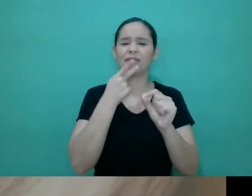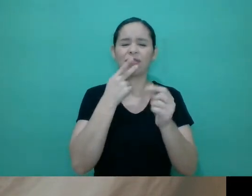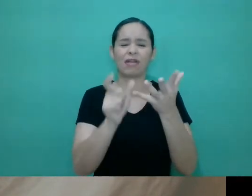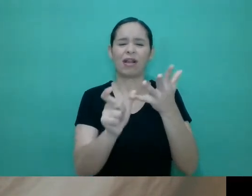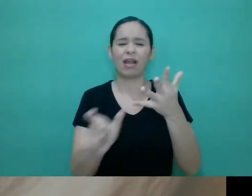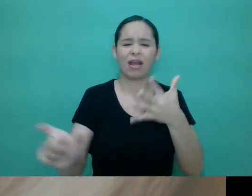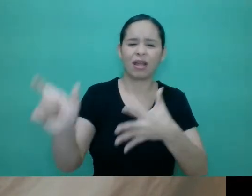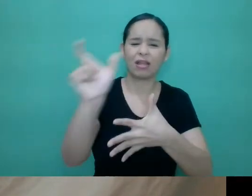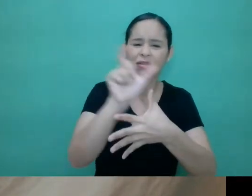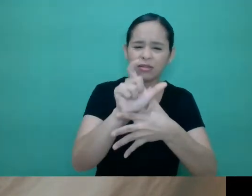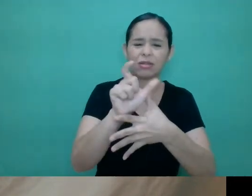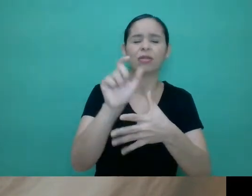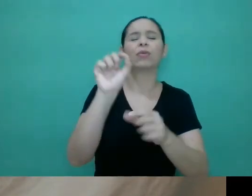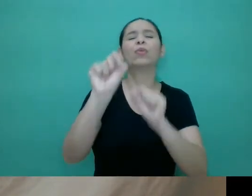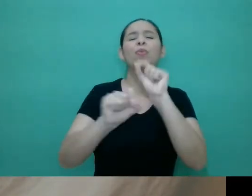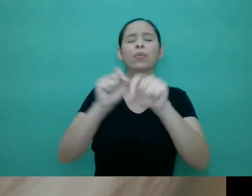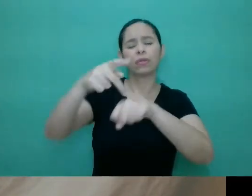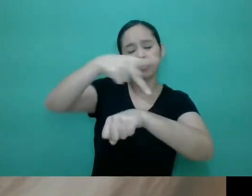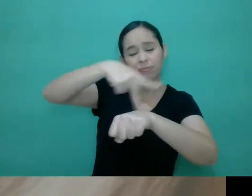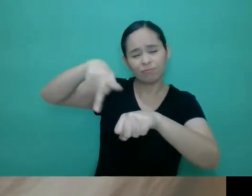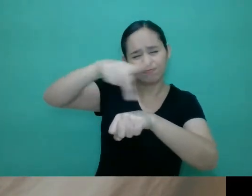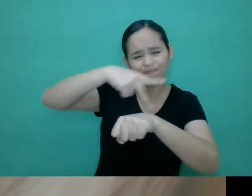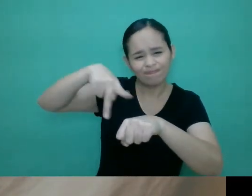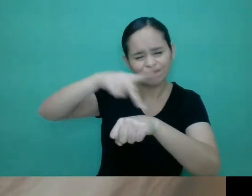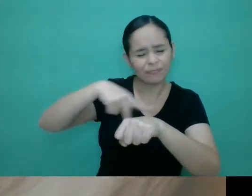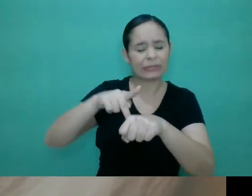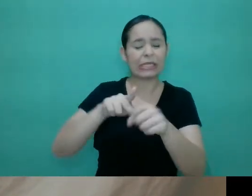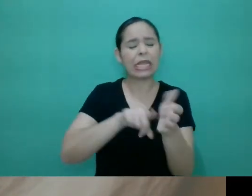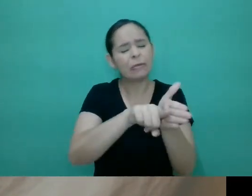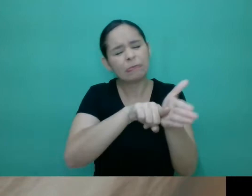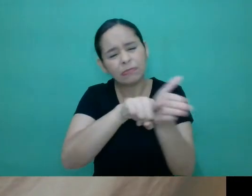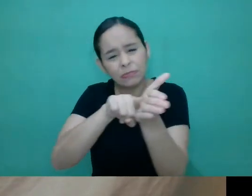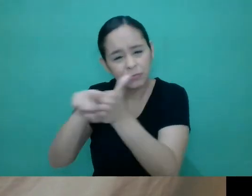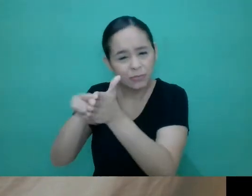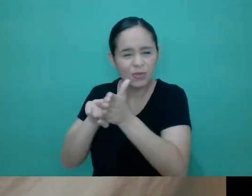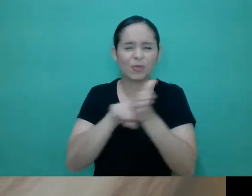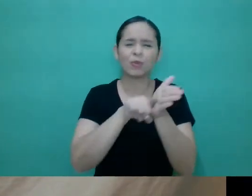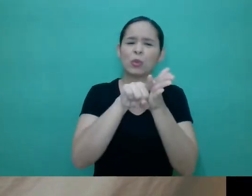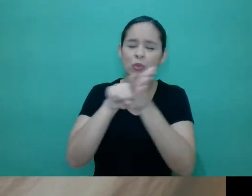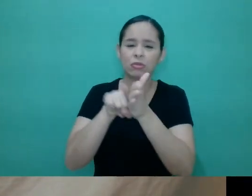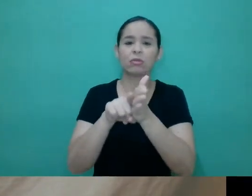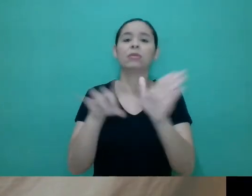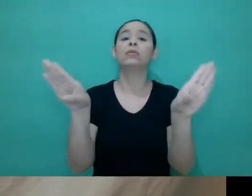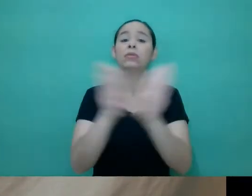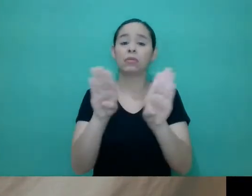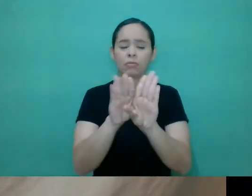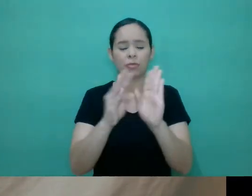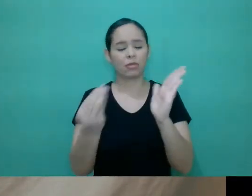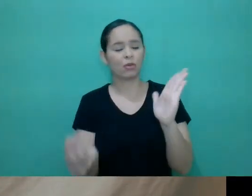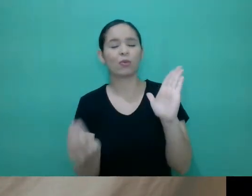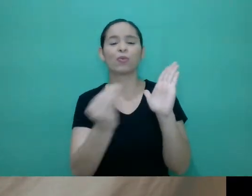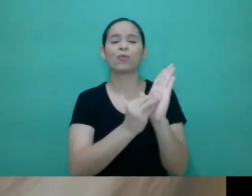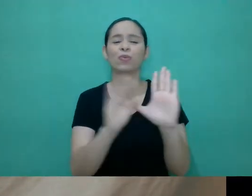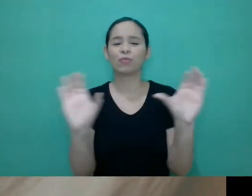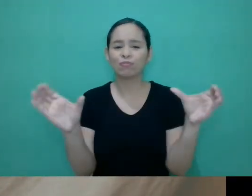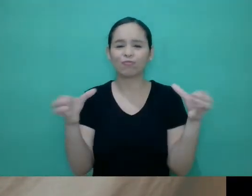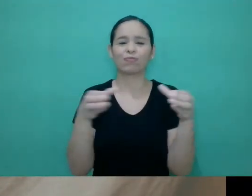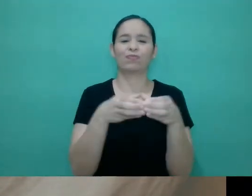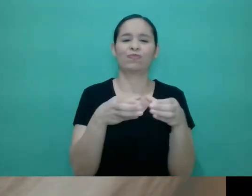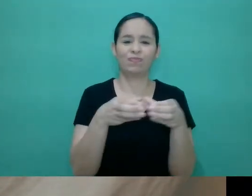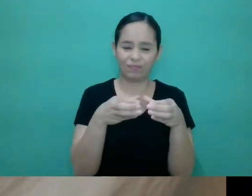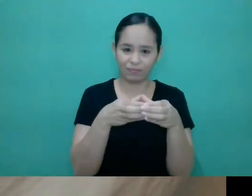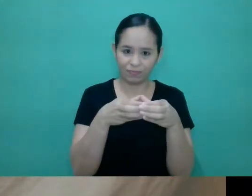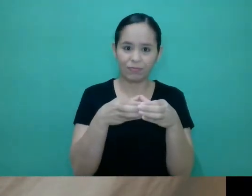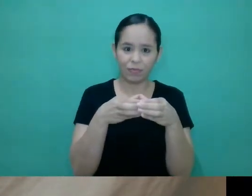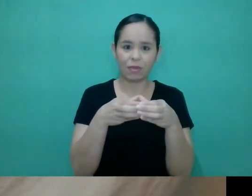no interior do país, no interior do departamento, para conhecer e também para registrar grupos de